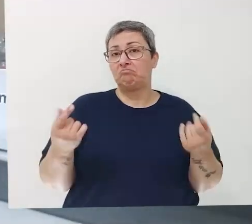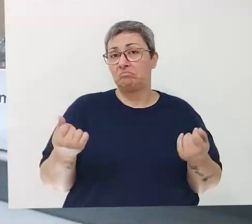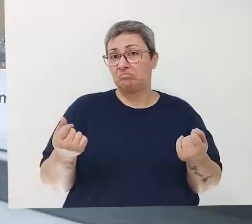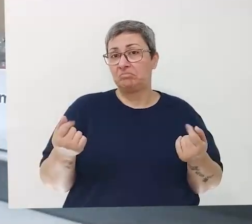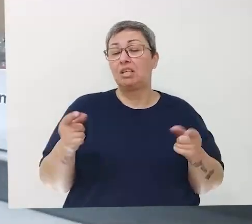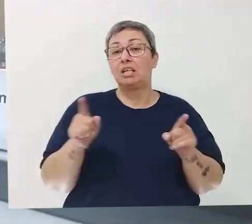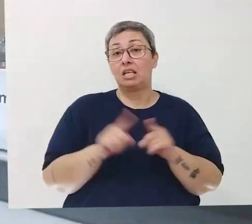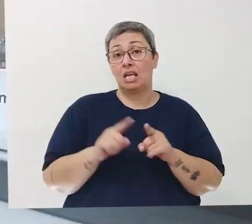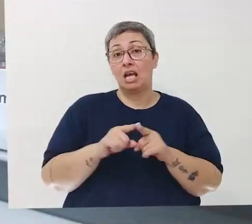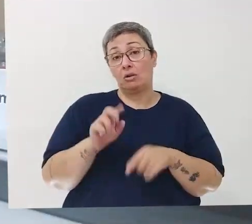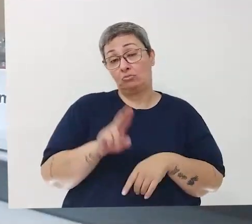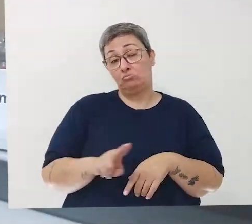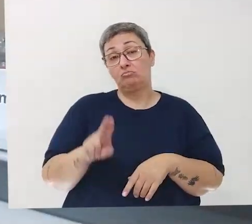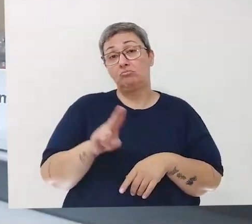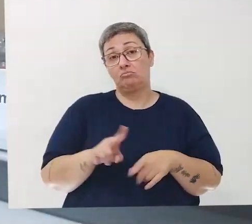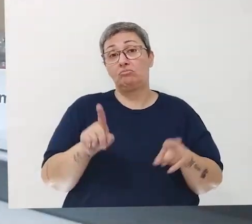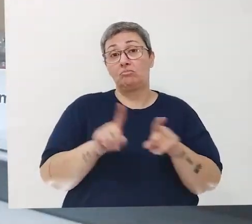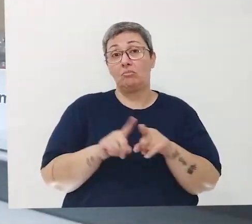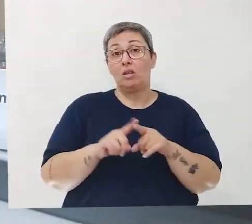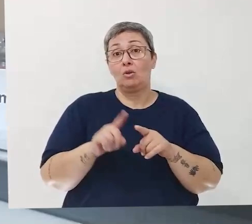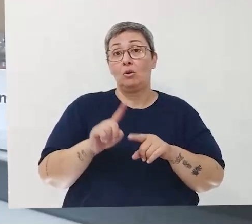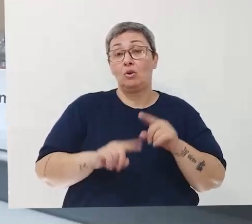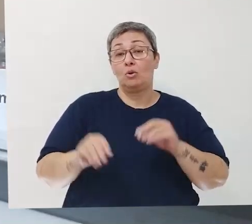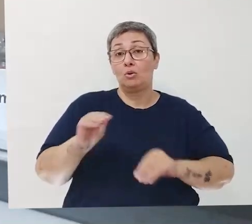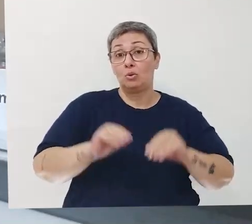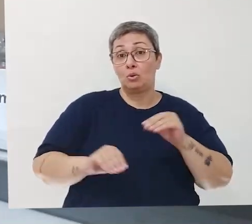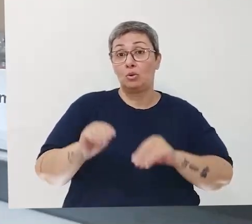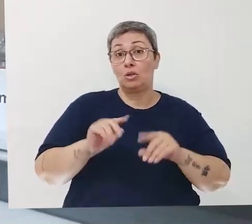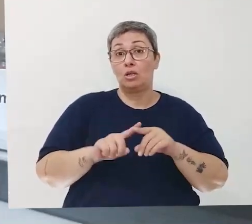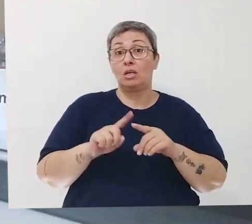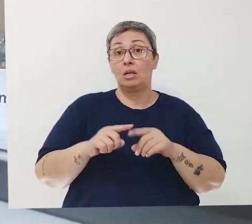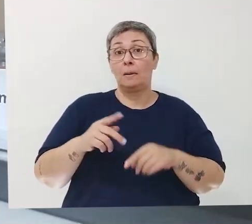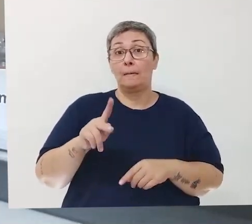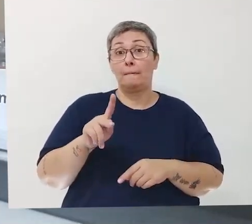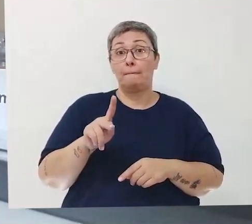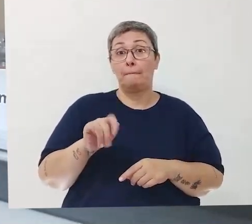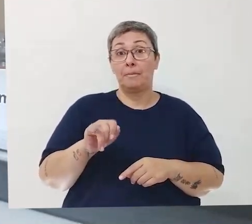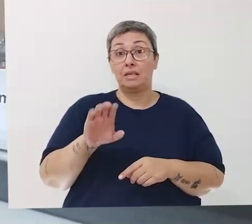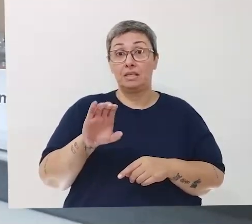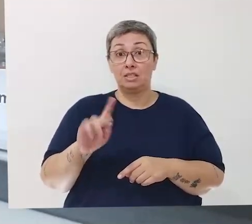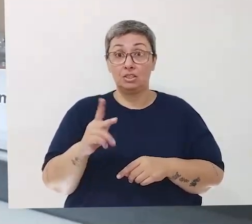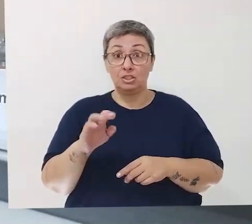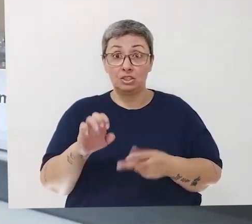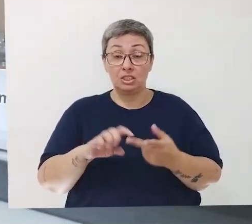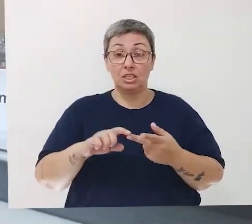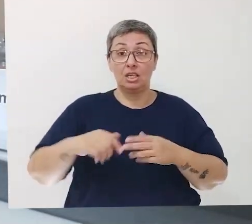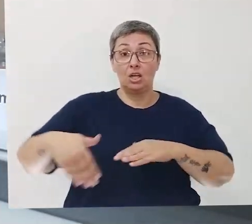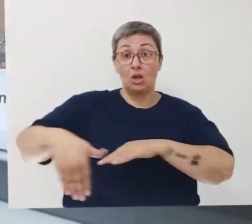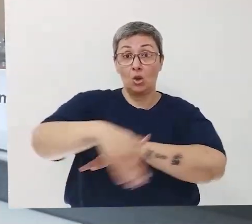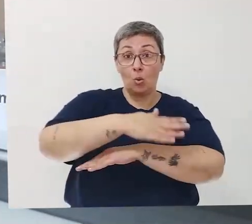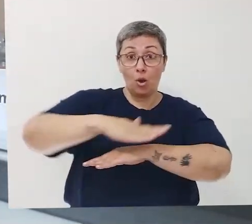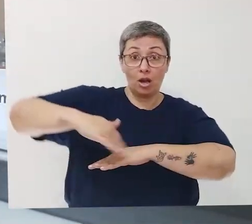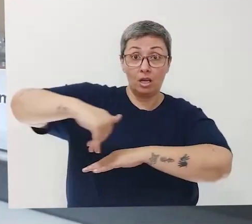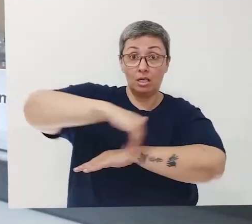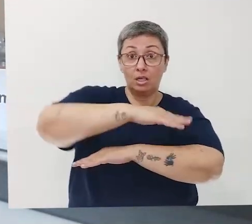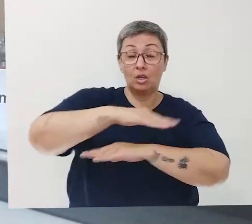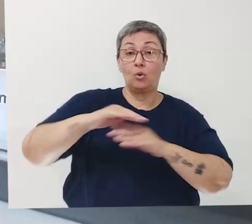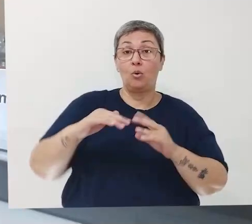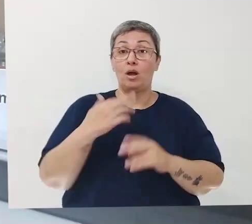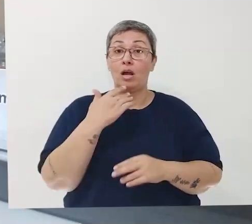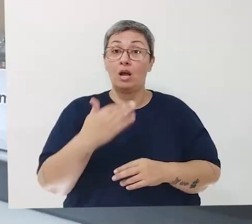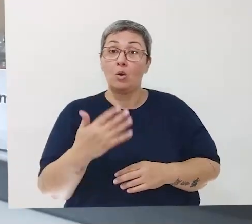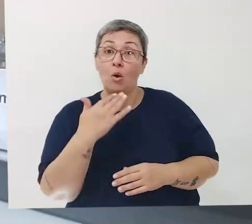preços, ele é utilizado na composição do piche, do asfalto,